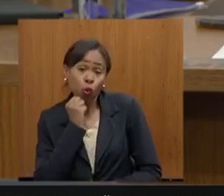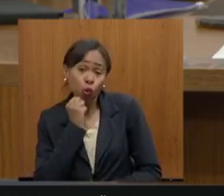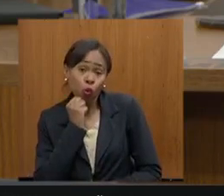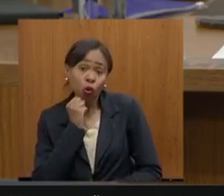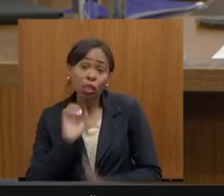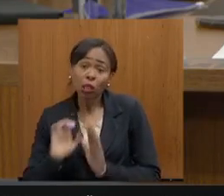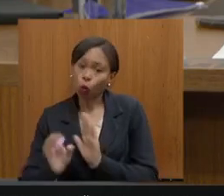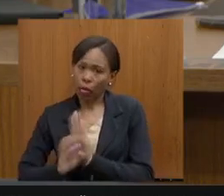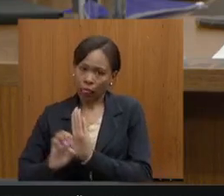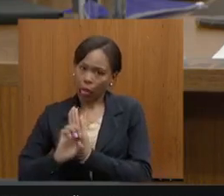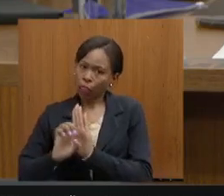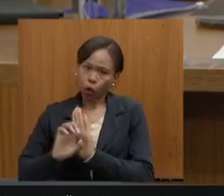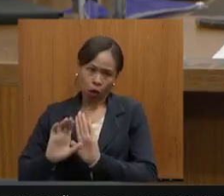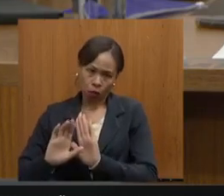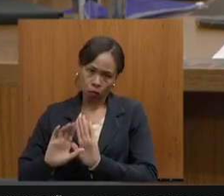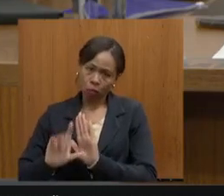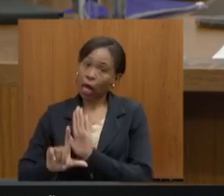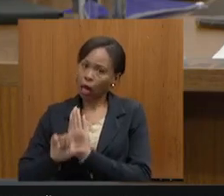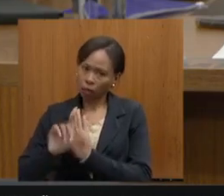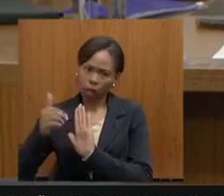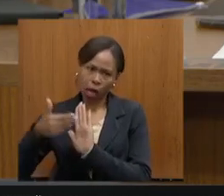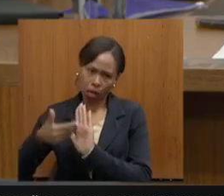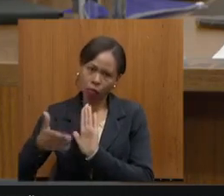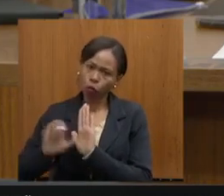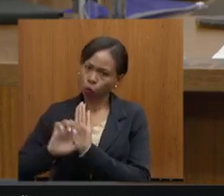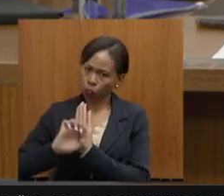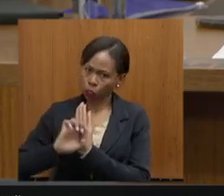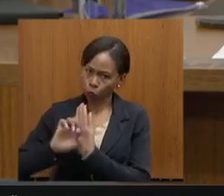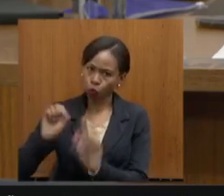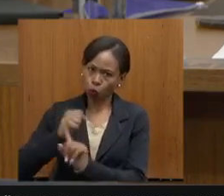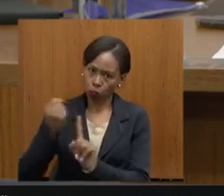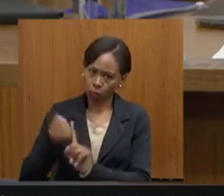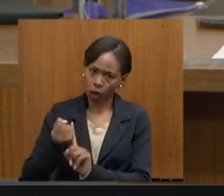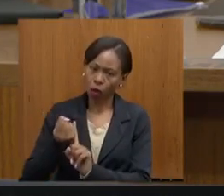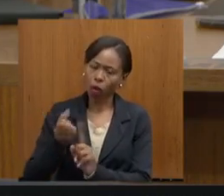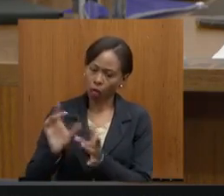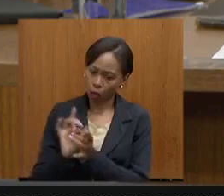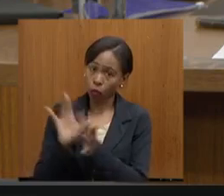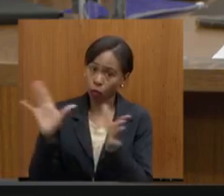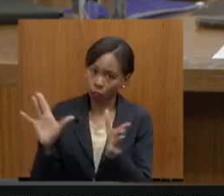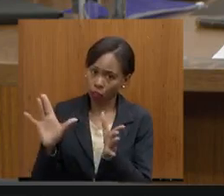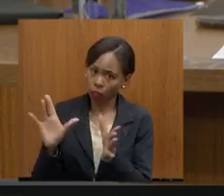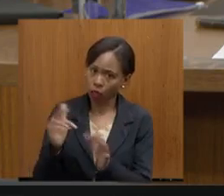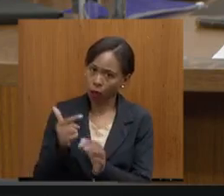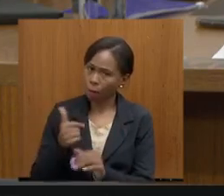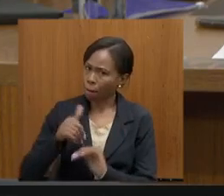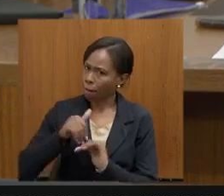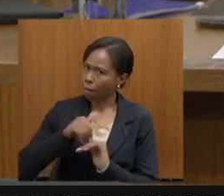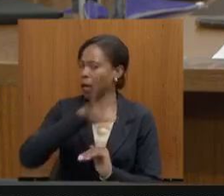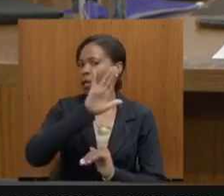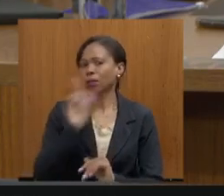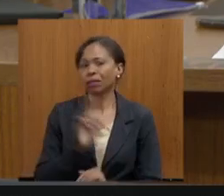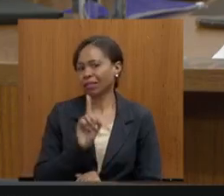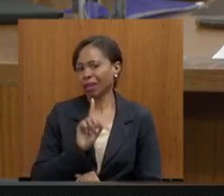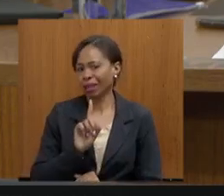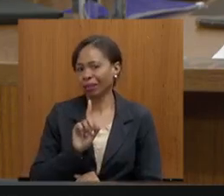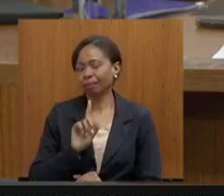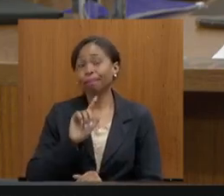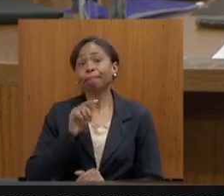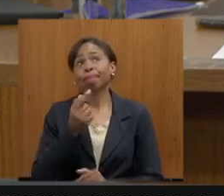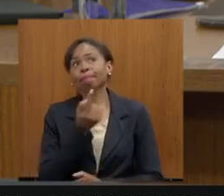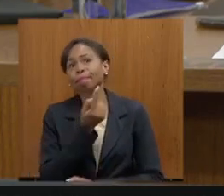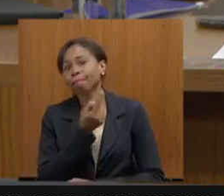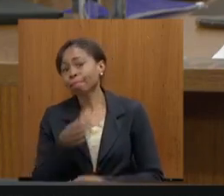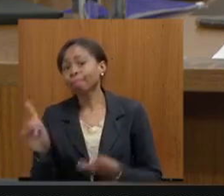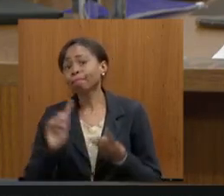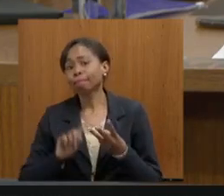você já que ele lucro que tá autorizado é pelo estatuto social né nenhum centavo a mais é e por fim